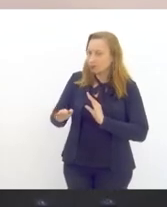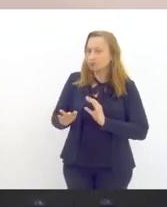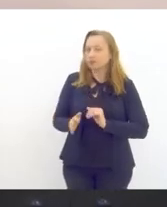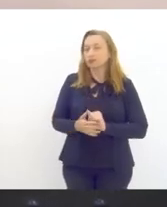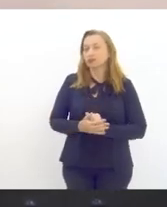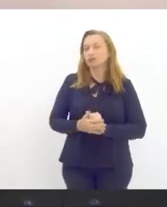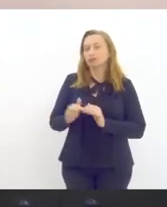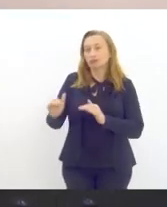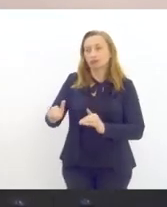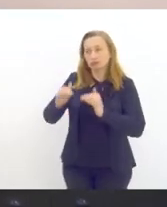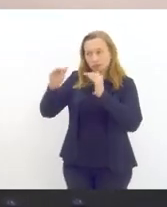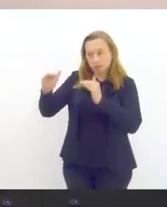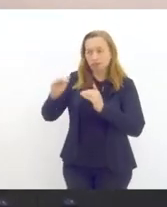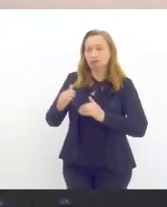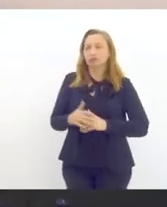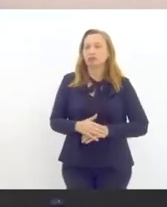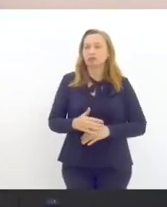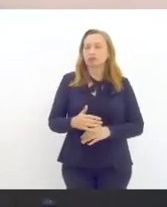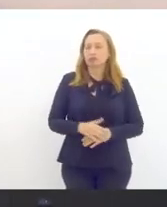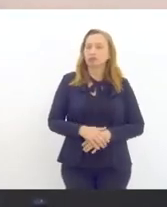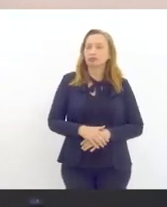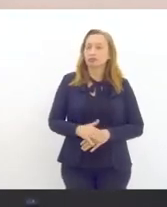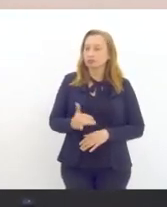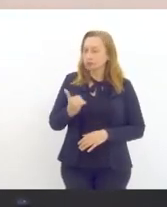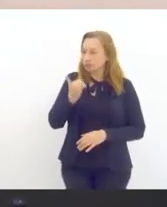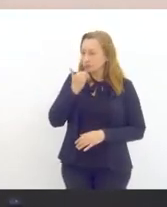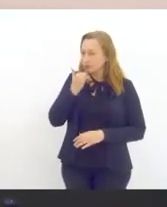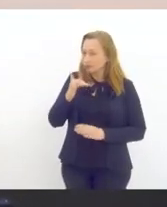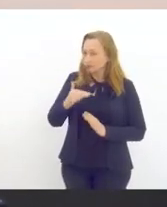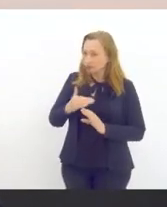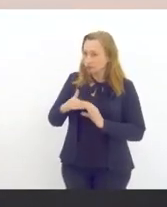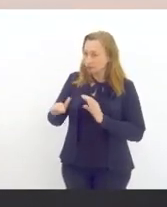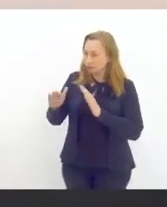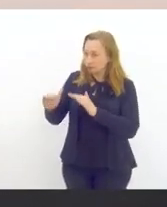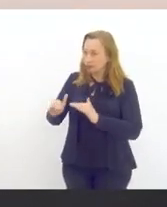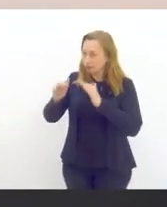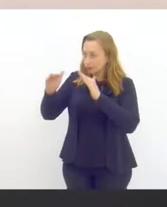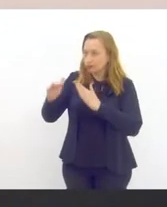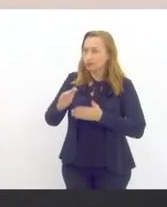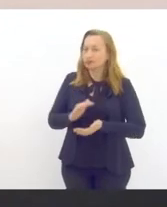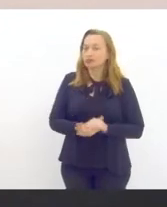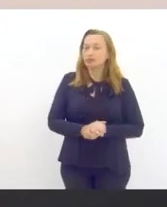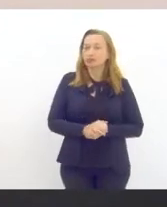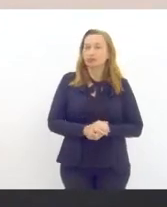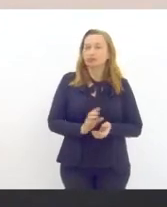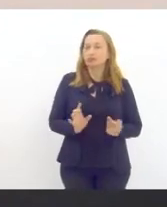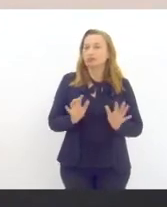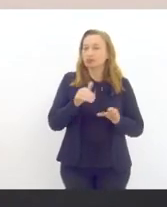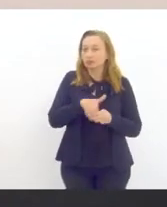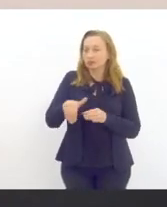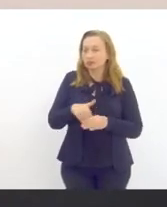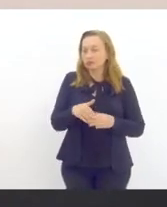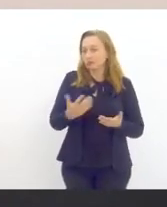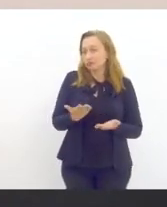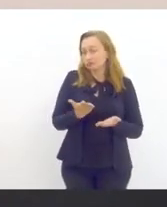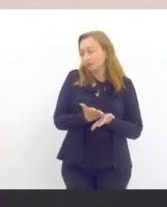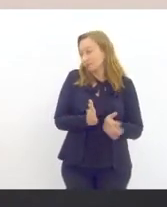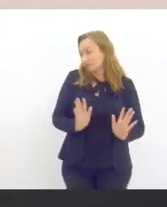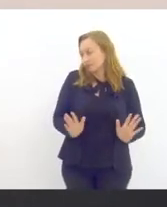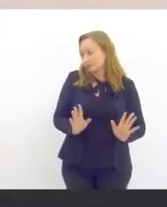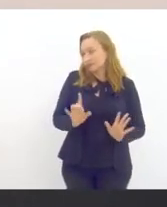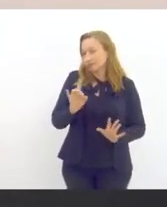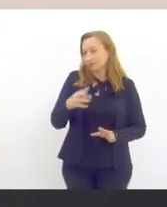à Vossa Senhoria, desculpe, já lhe promovi a deputada, Mas a eleição já acabou, nem candidato só pode, só